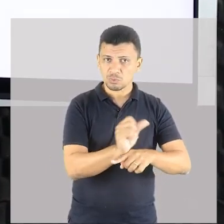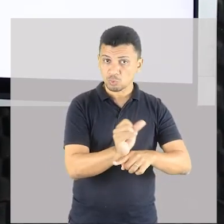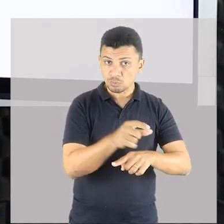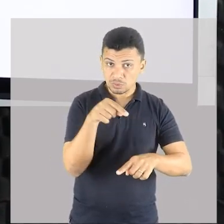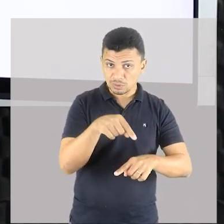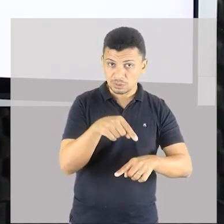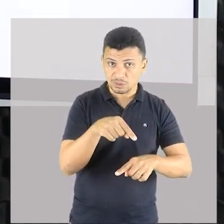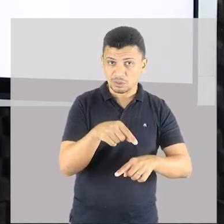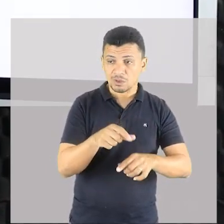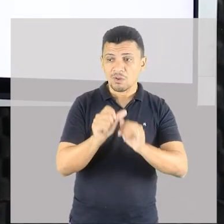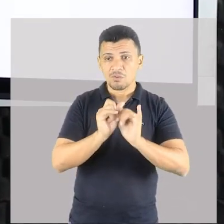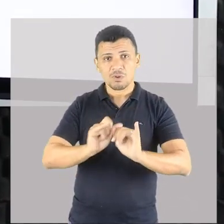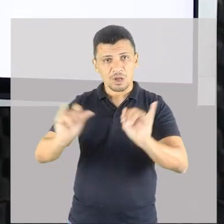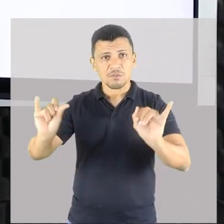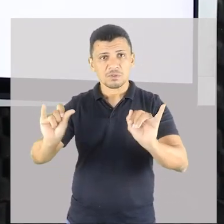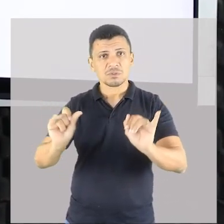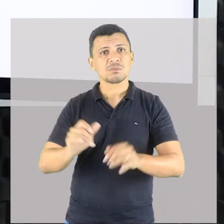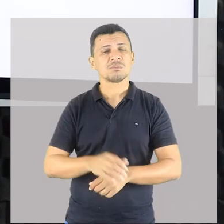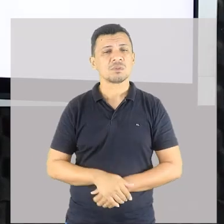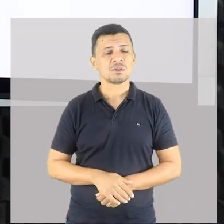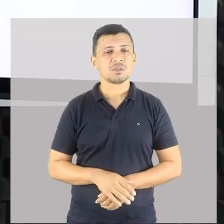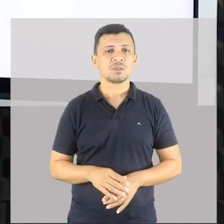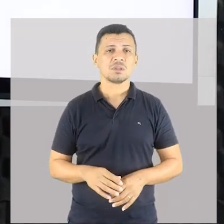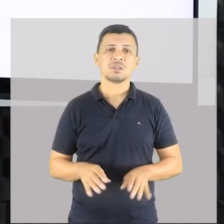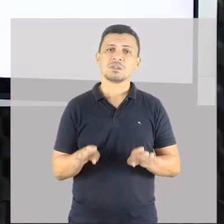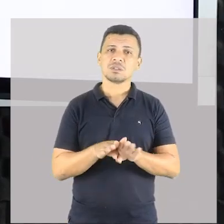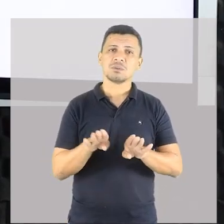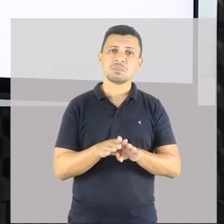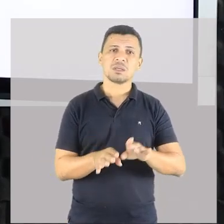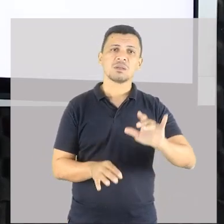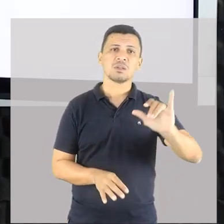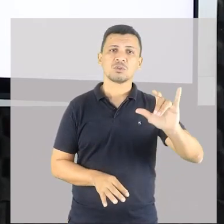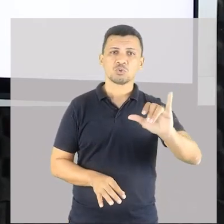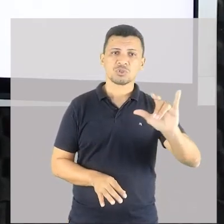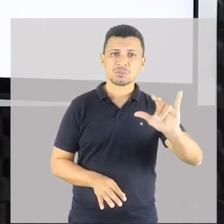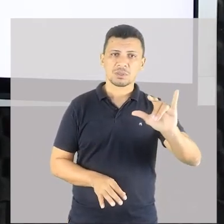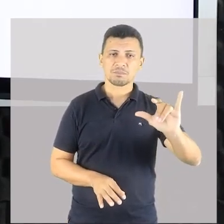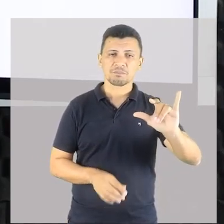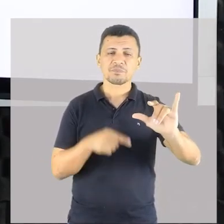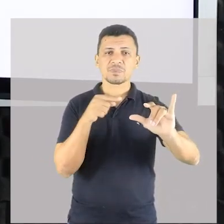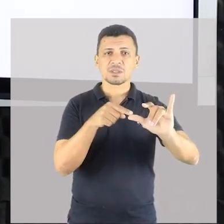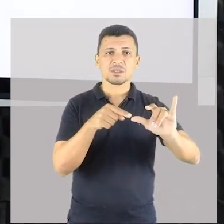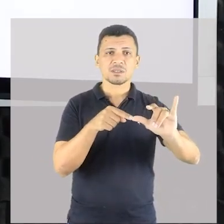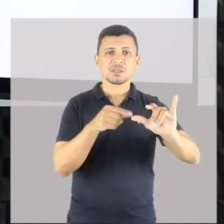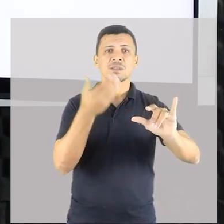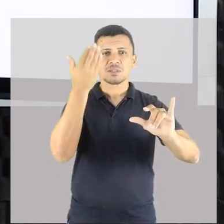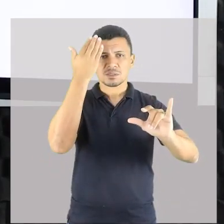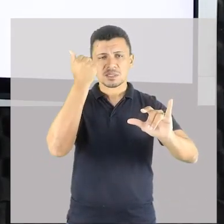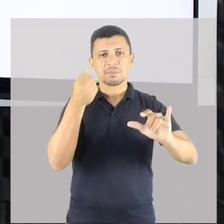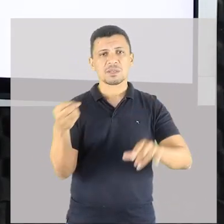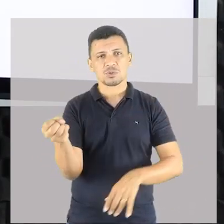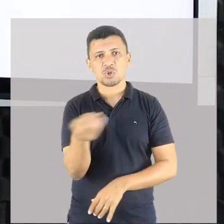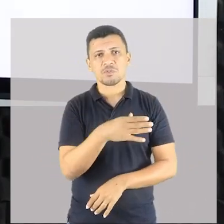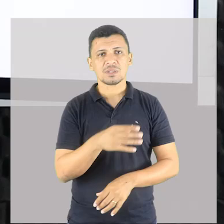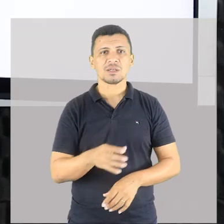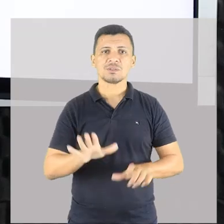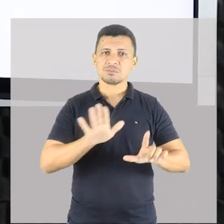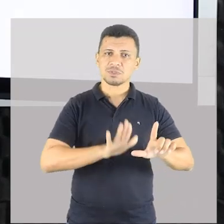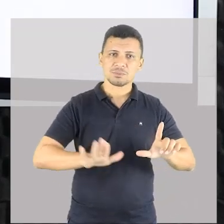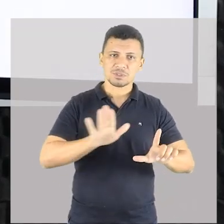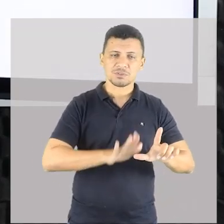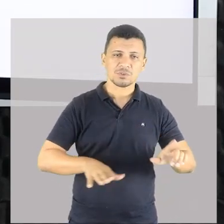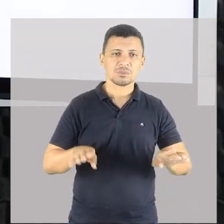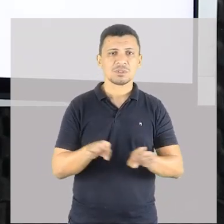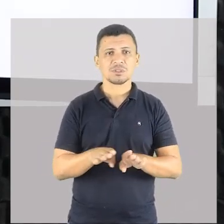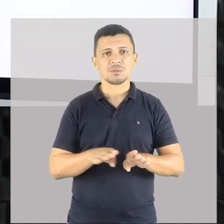vai recebendo essas notificações. E no Instagram você vai ficar sabendo das novidades da plataforma e